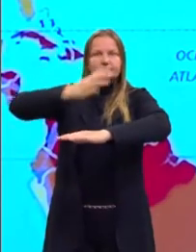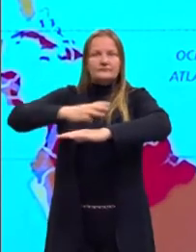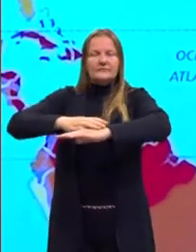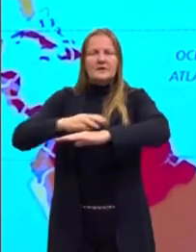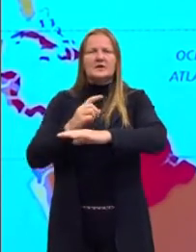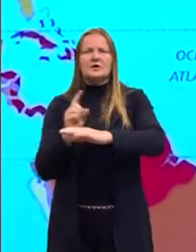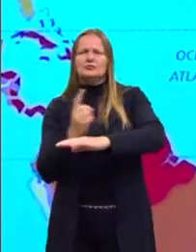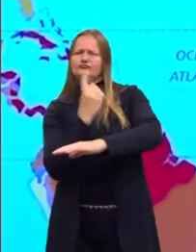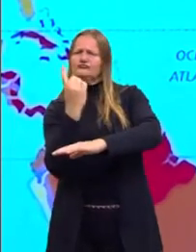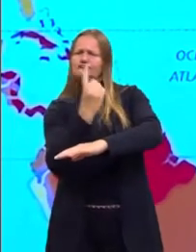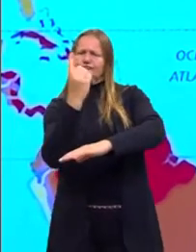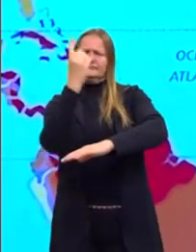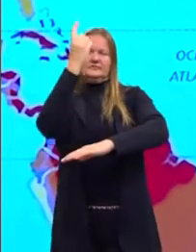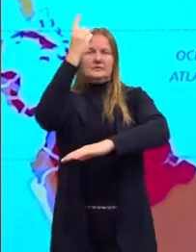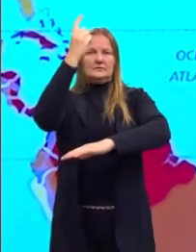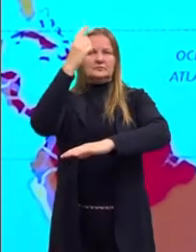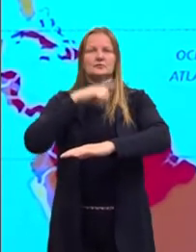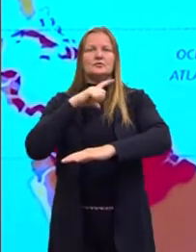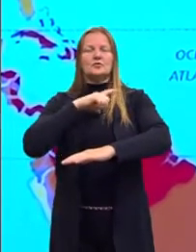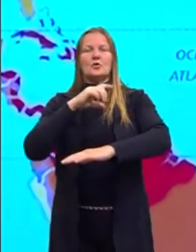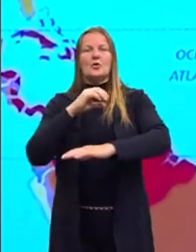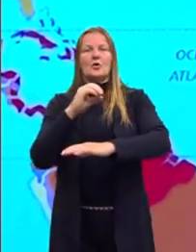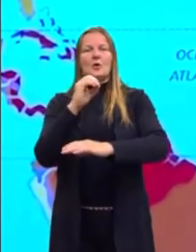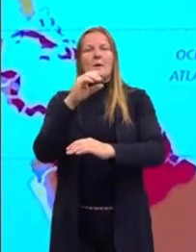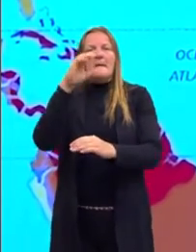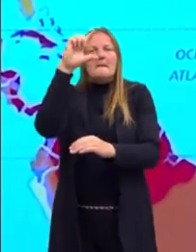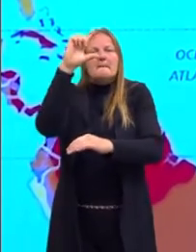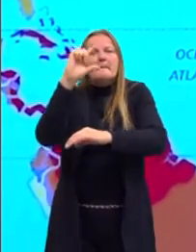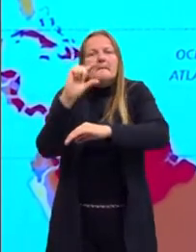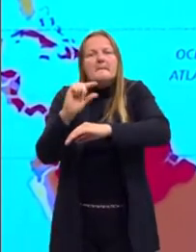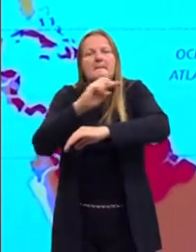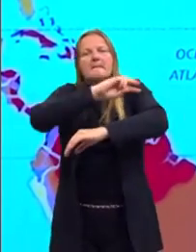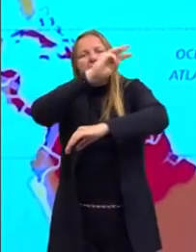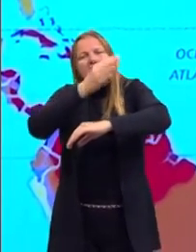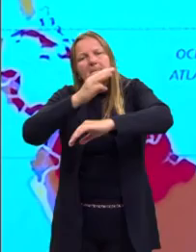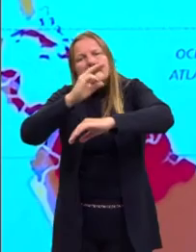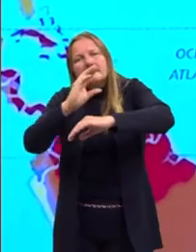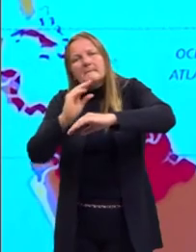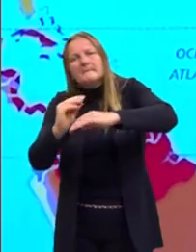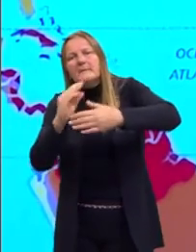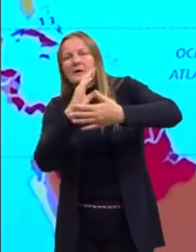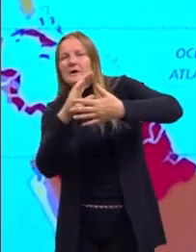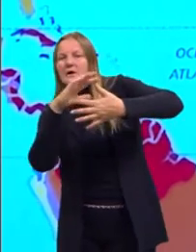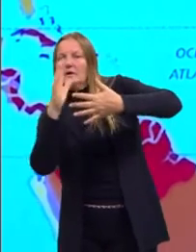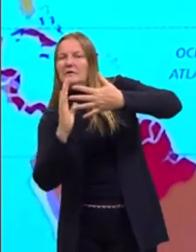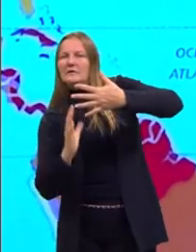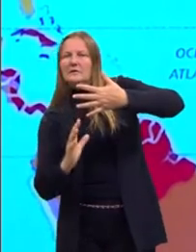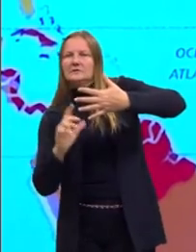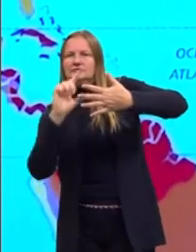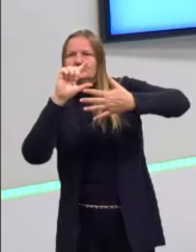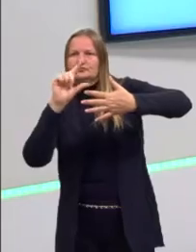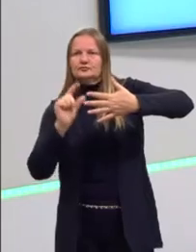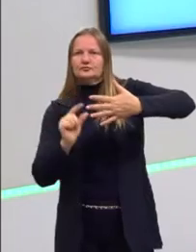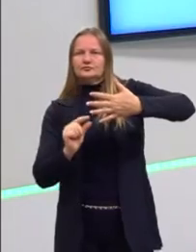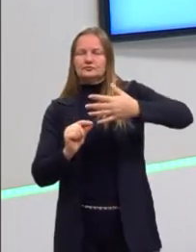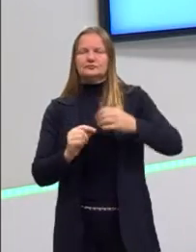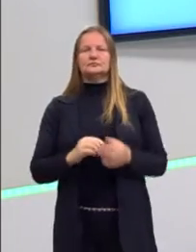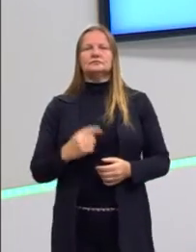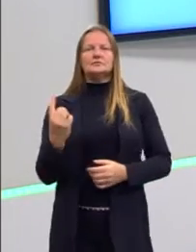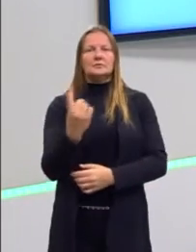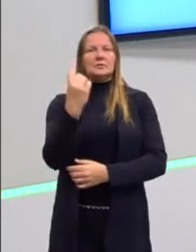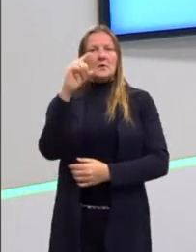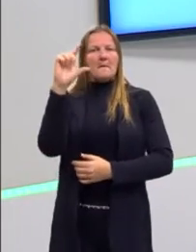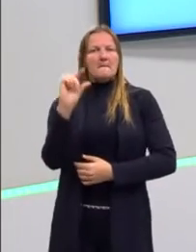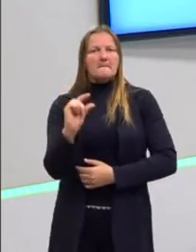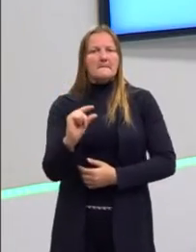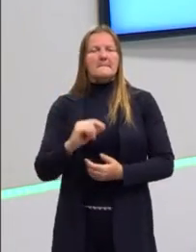partes mais altas justamente no não é essa e as partes que vem para o leste aqui reduzindo aí é só altitude